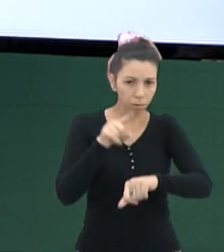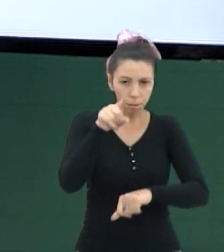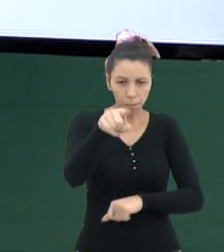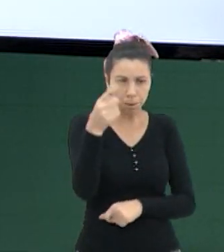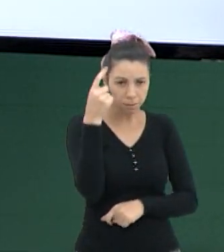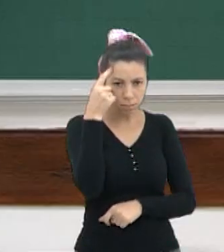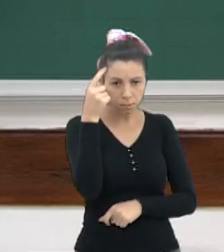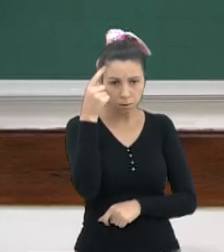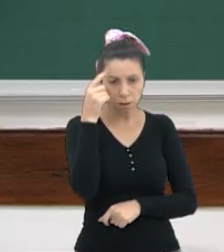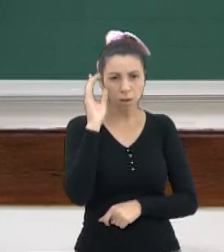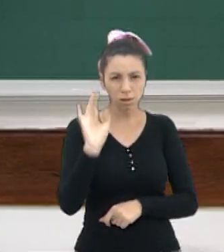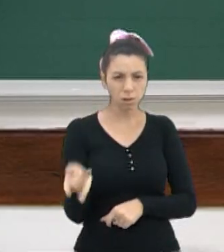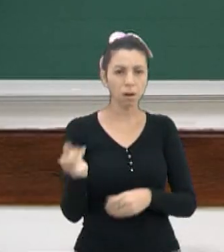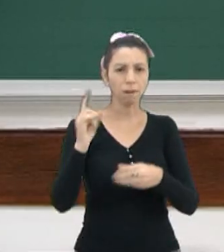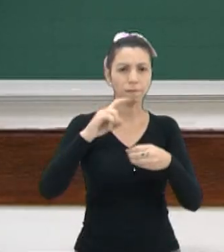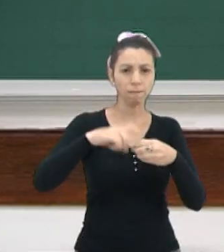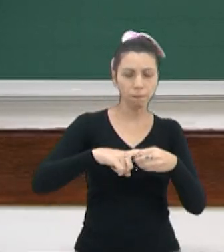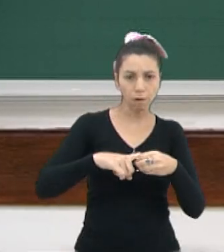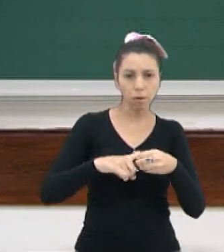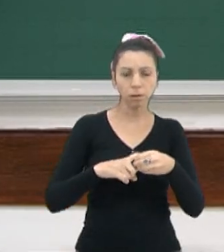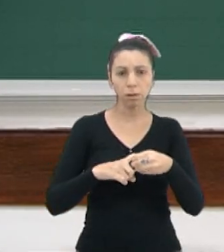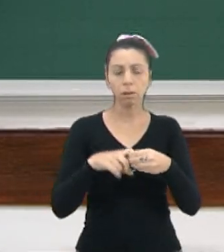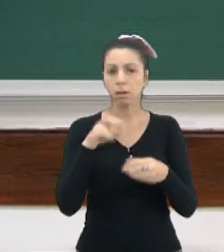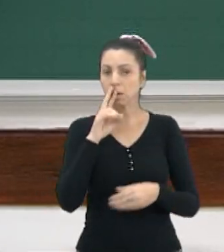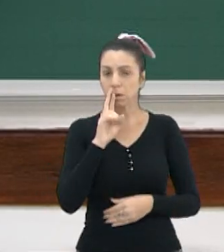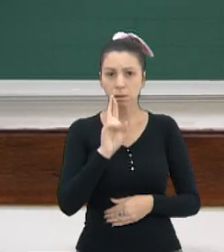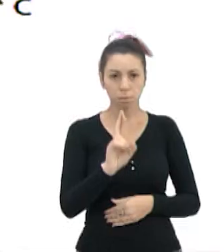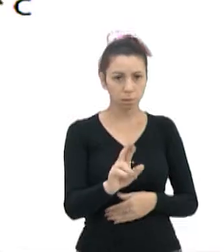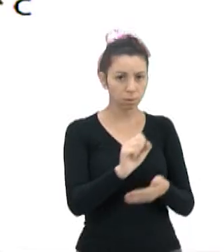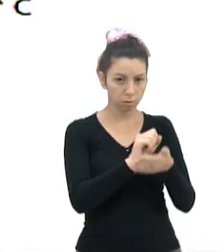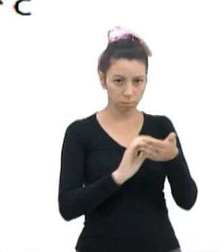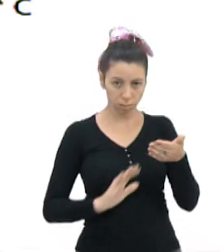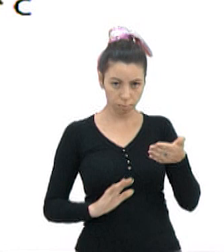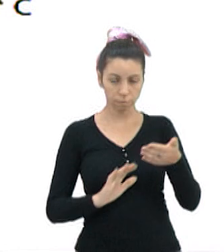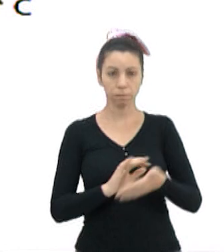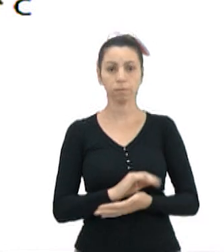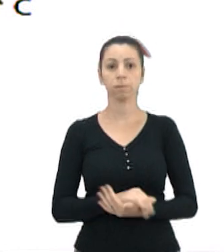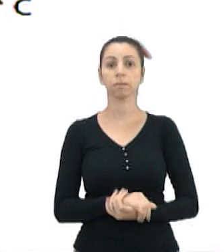vocês pensarem e a gente já volta comentando sobre o exercício.